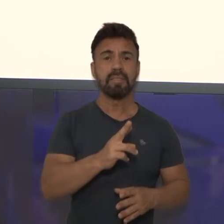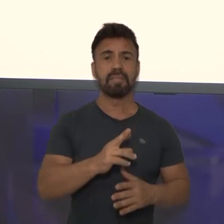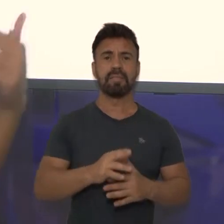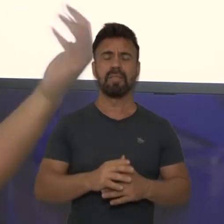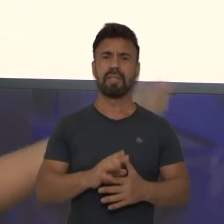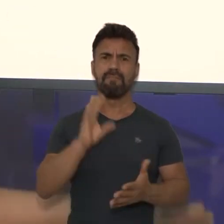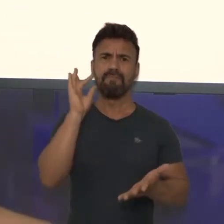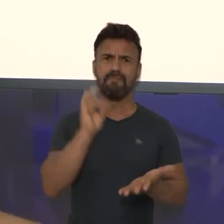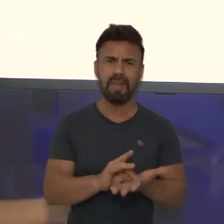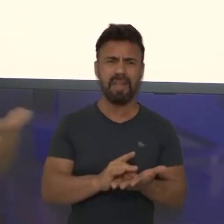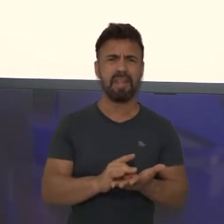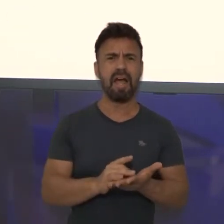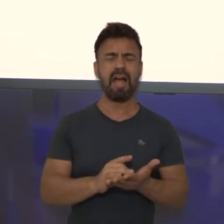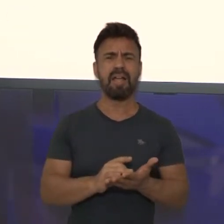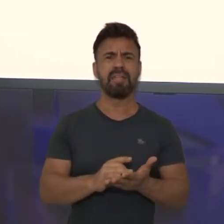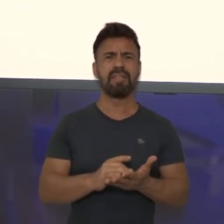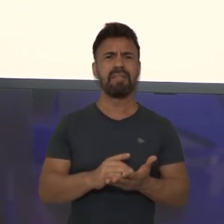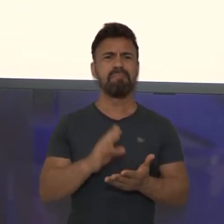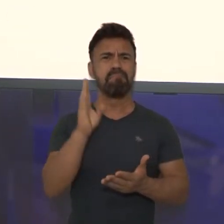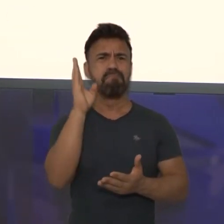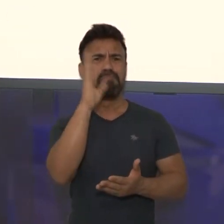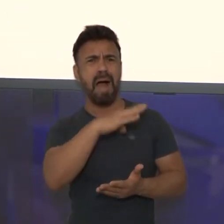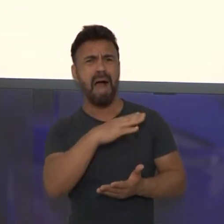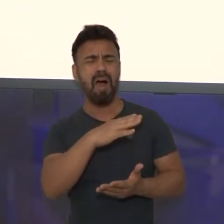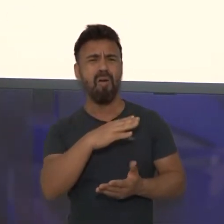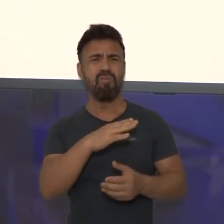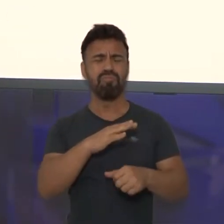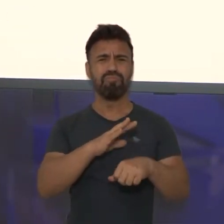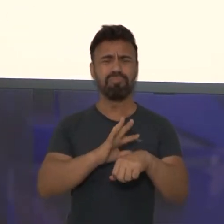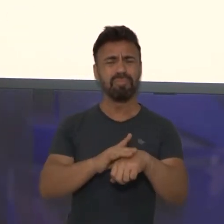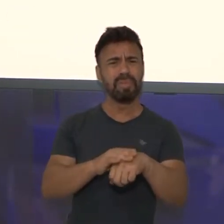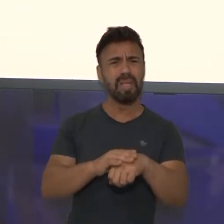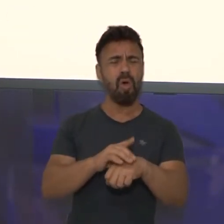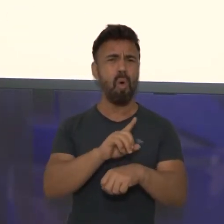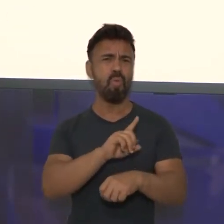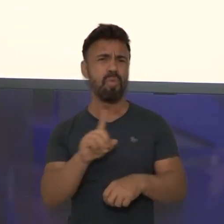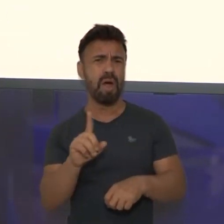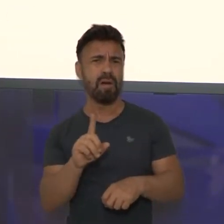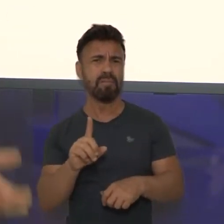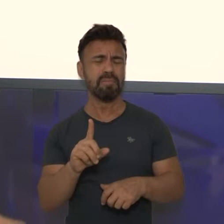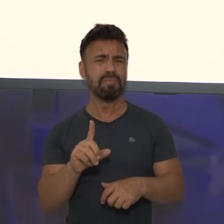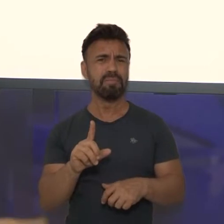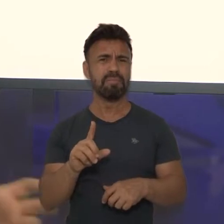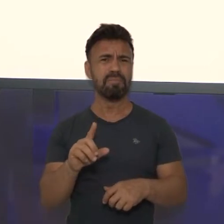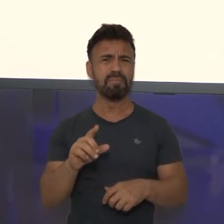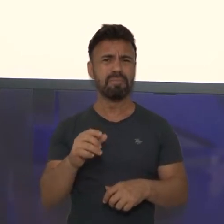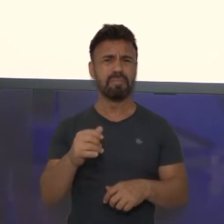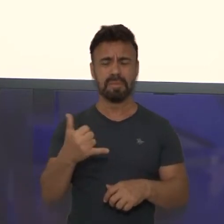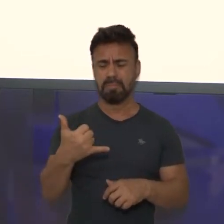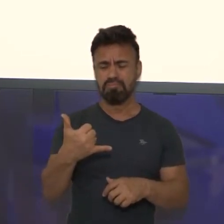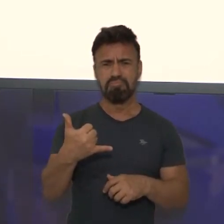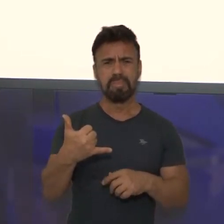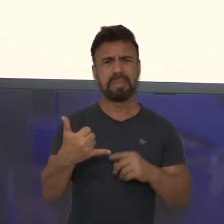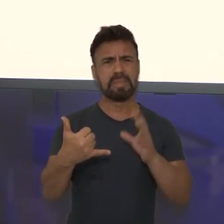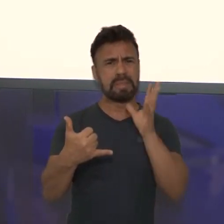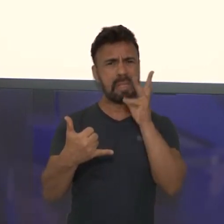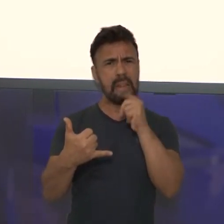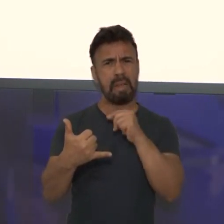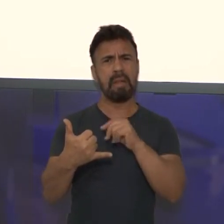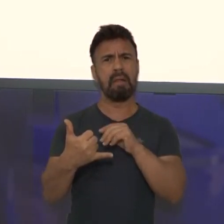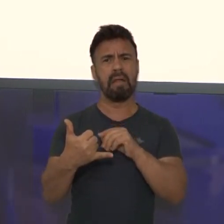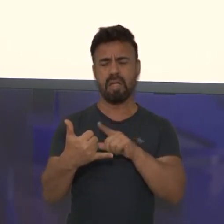se realmente faz mal ou se realmente não faz. O que acontece é que existem alguns cientistas ou pesquisadores